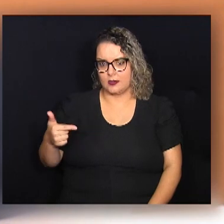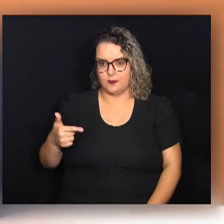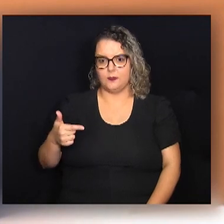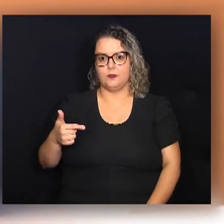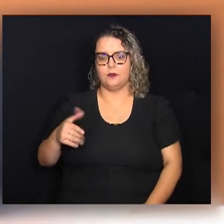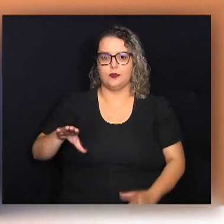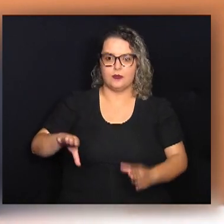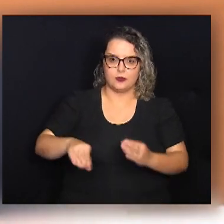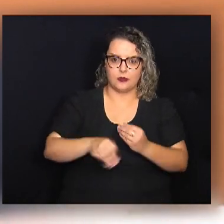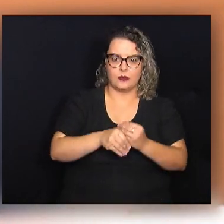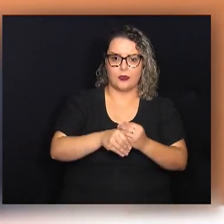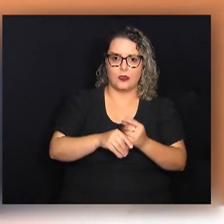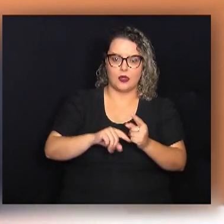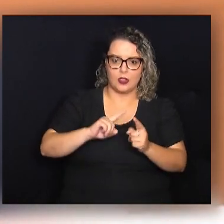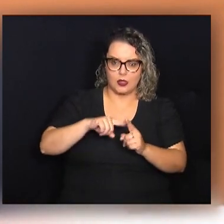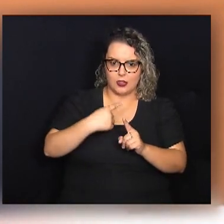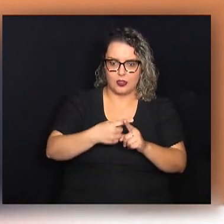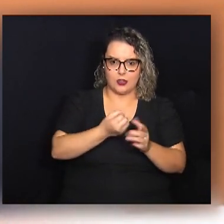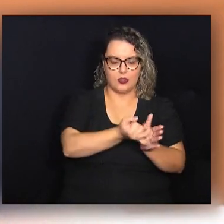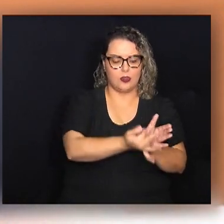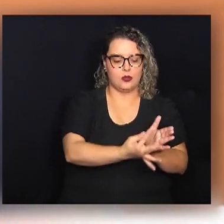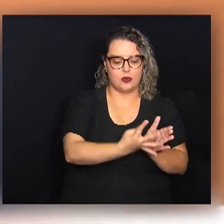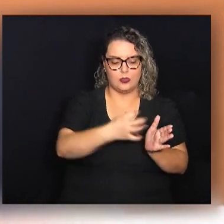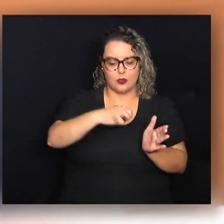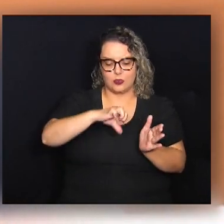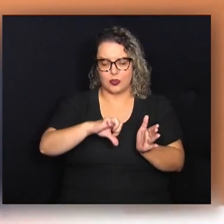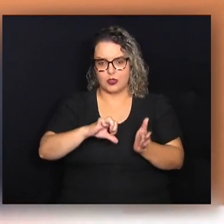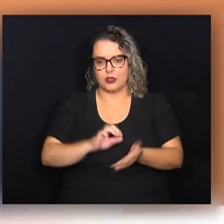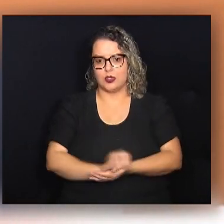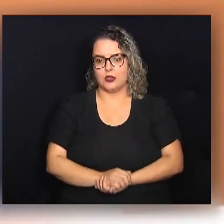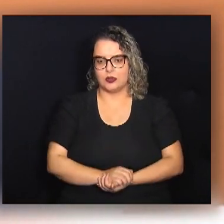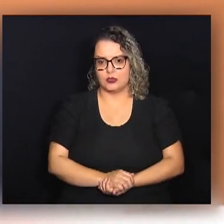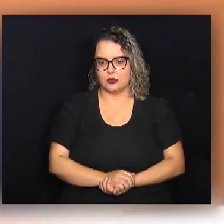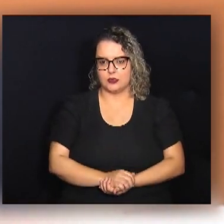emenda aditiva de folhas 49 do processo